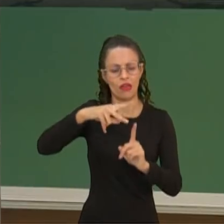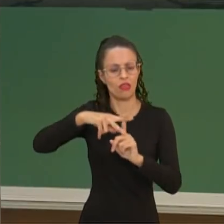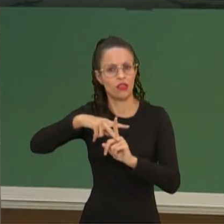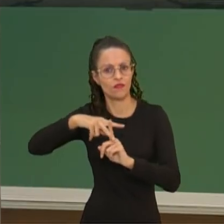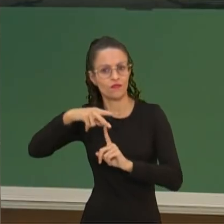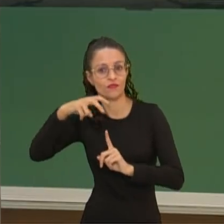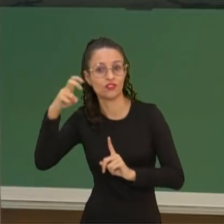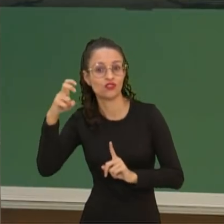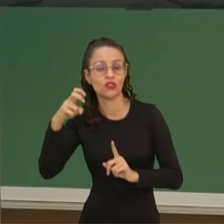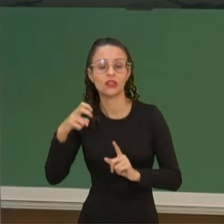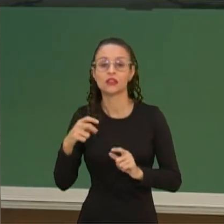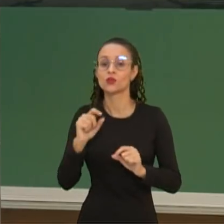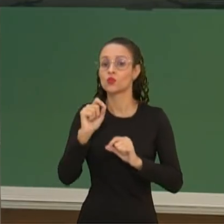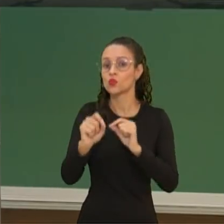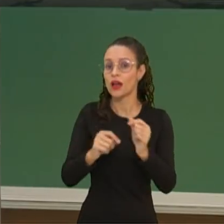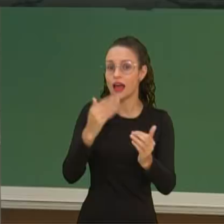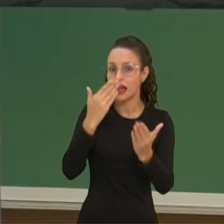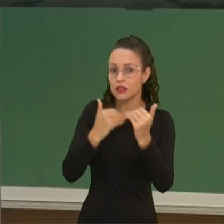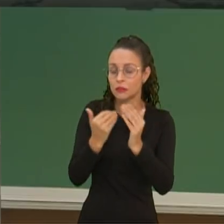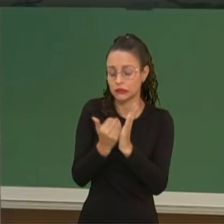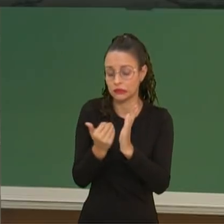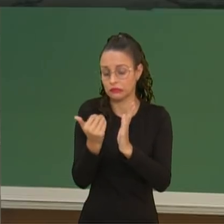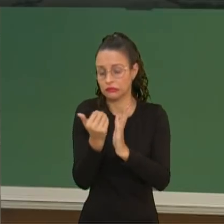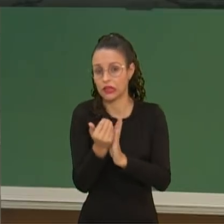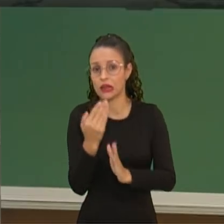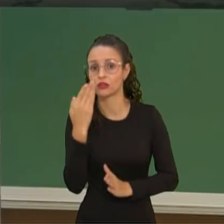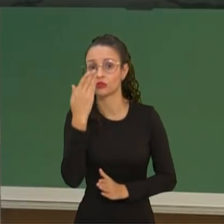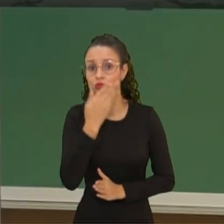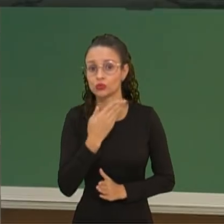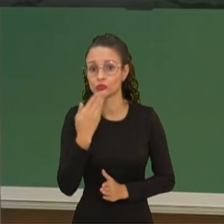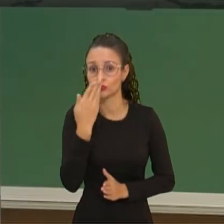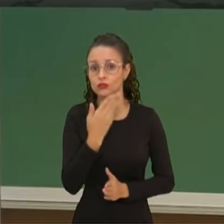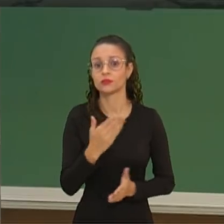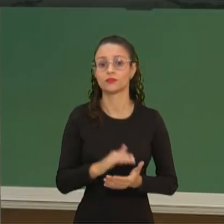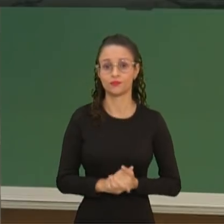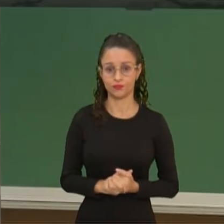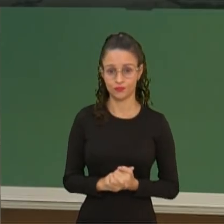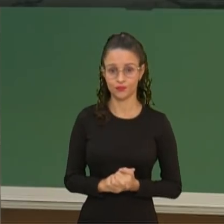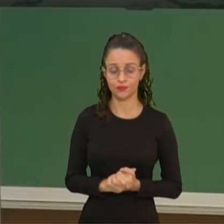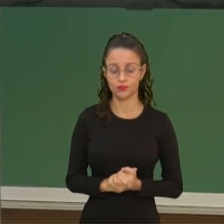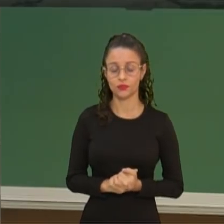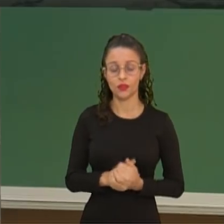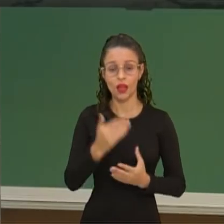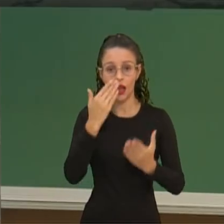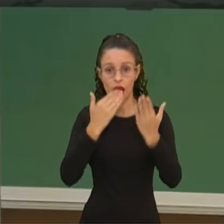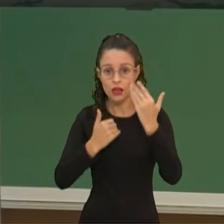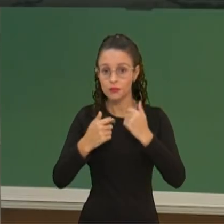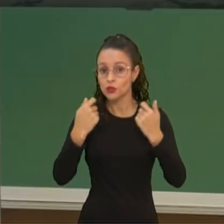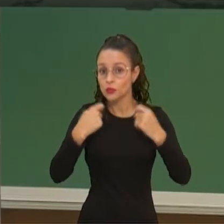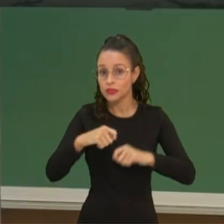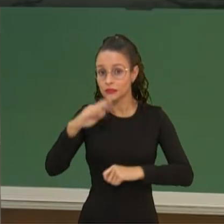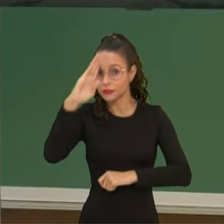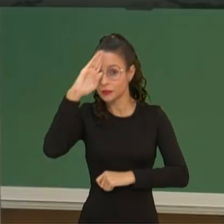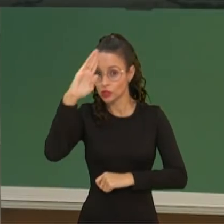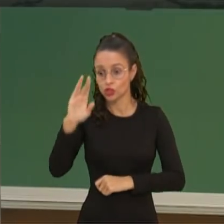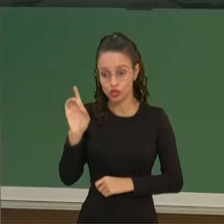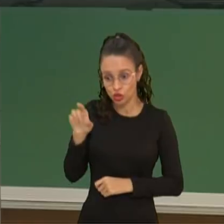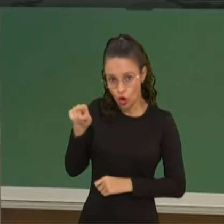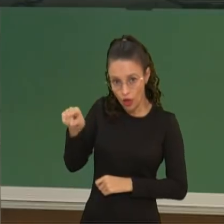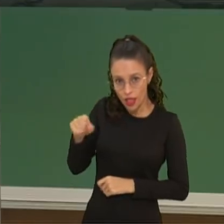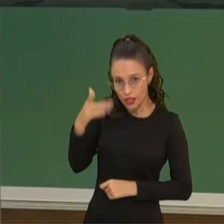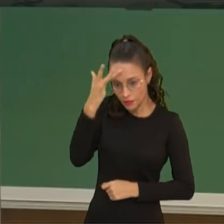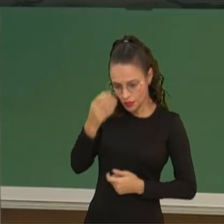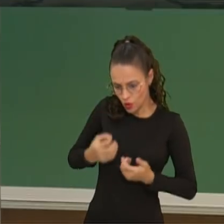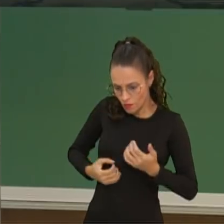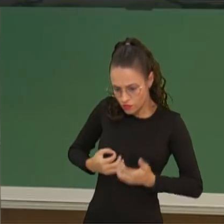refrigerantes, alimentos muito açucarados, tá? Alimentos que ela deve priorizar, não só ela, essa pessoa